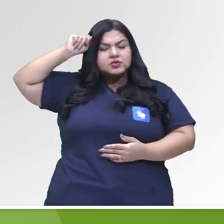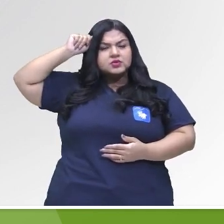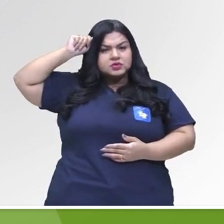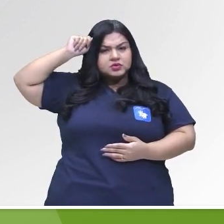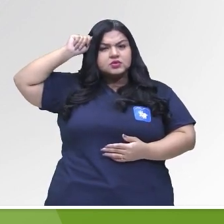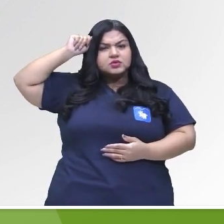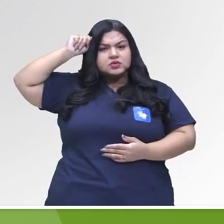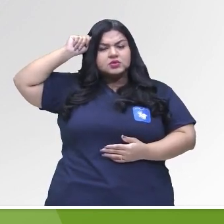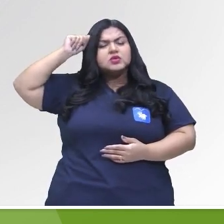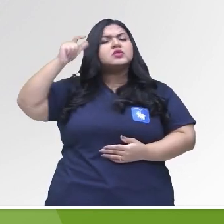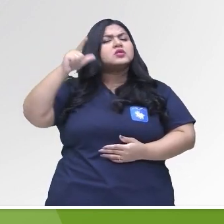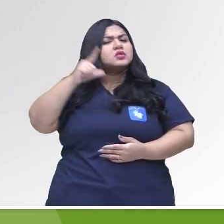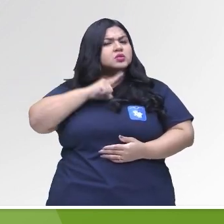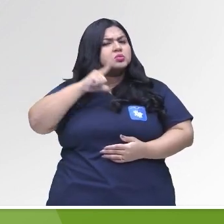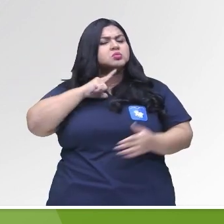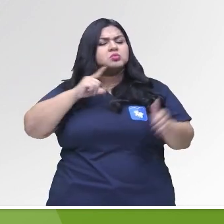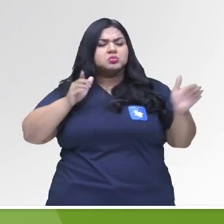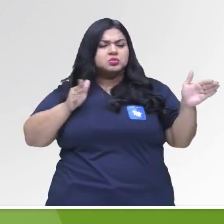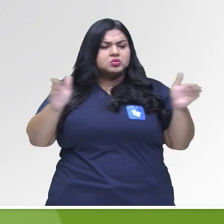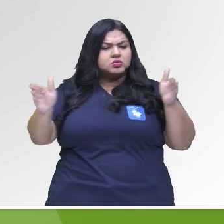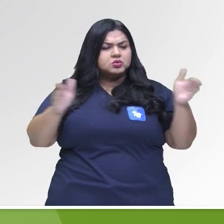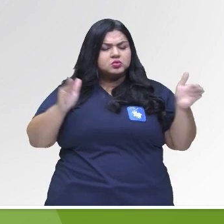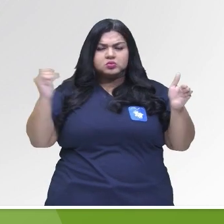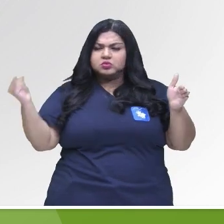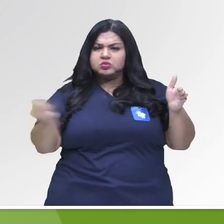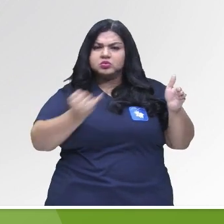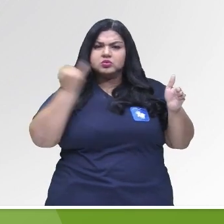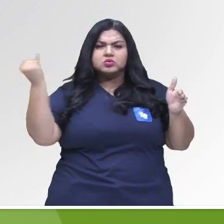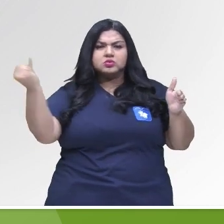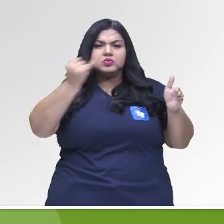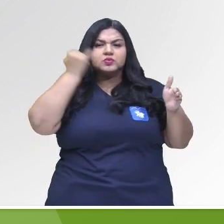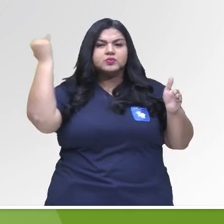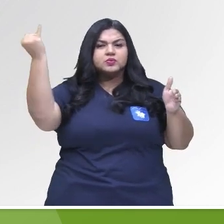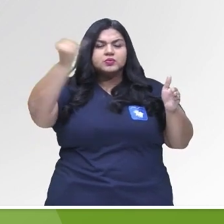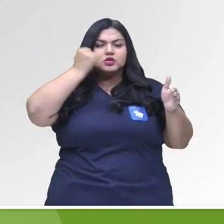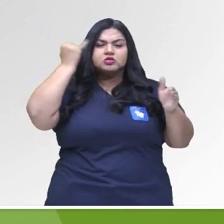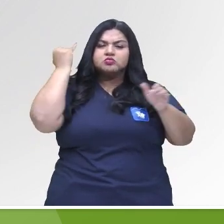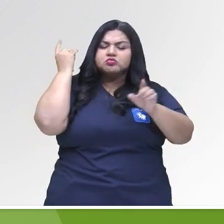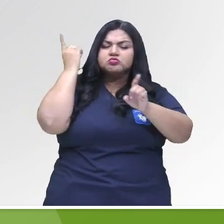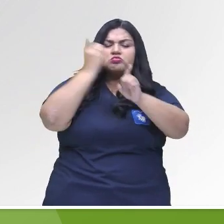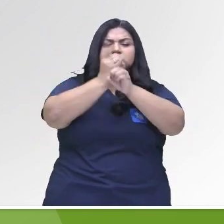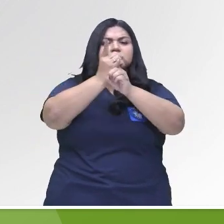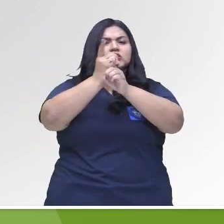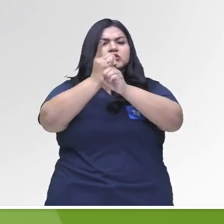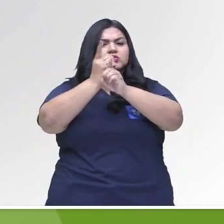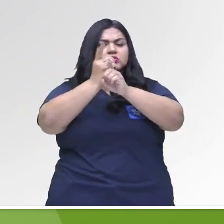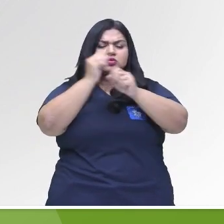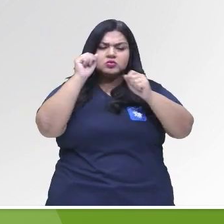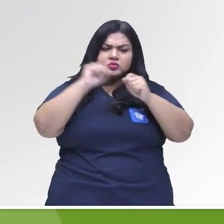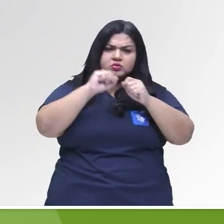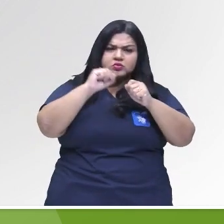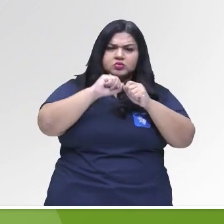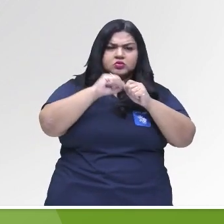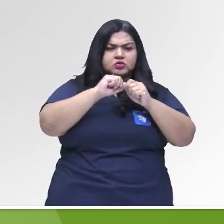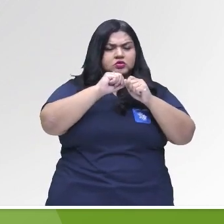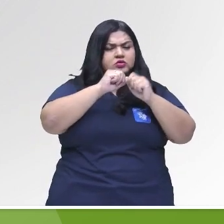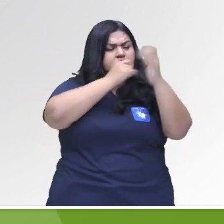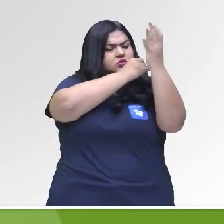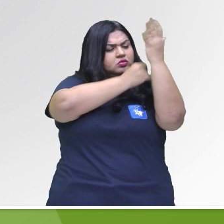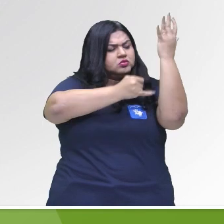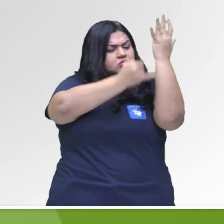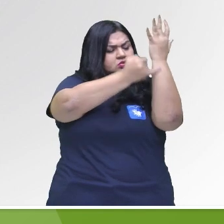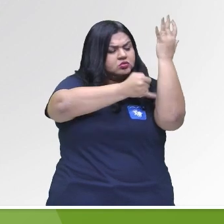né, teve um período muito importante da descoberta e da produção, né, da extração da